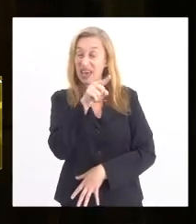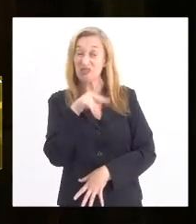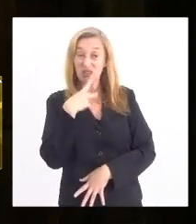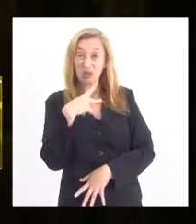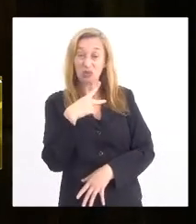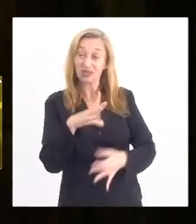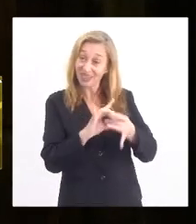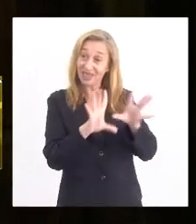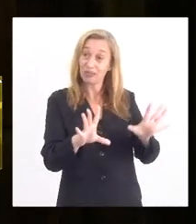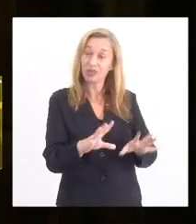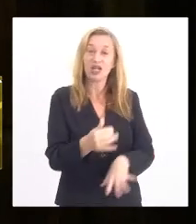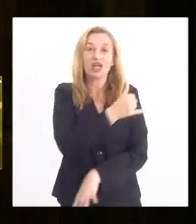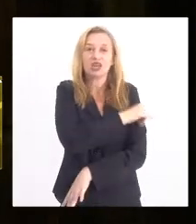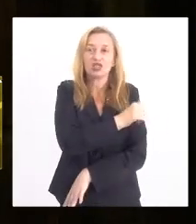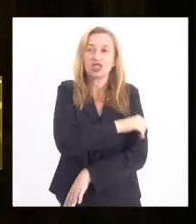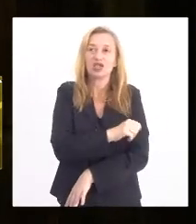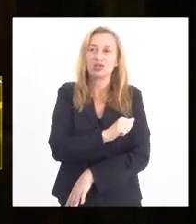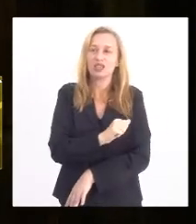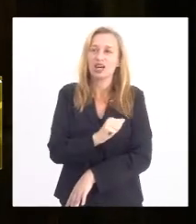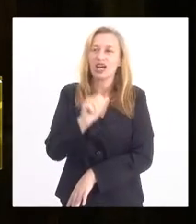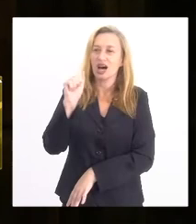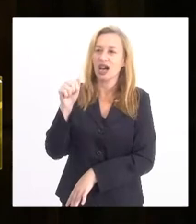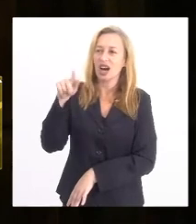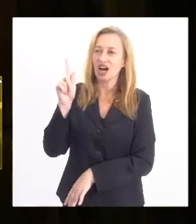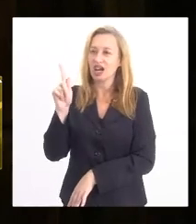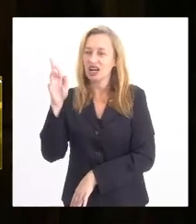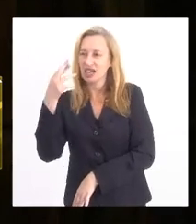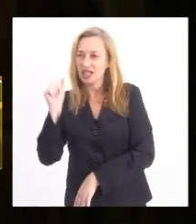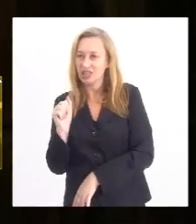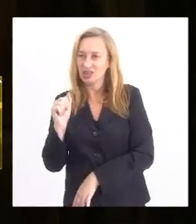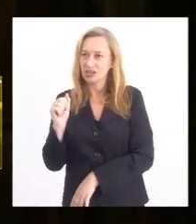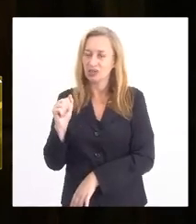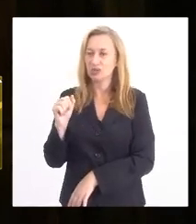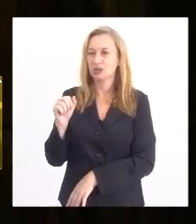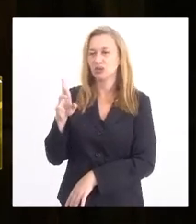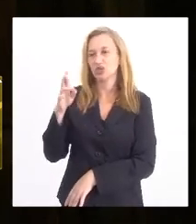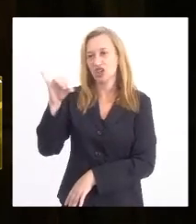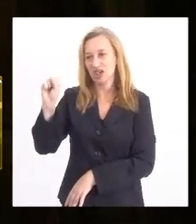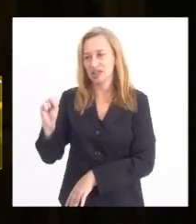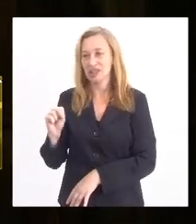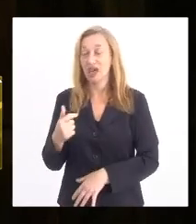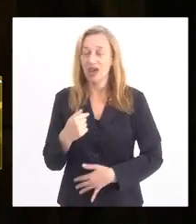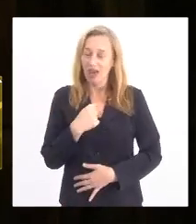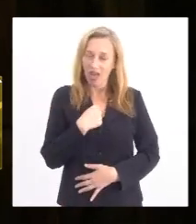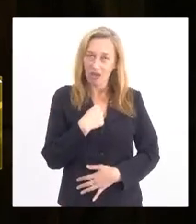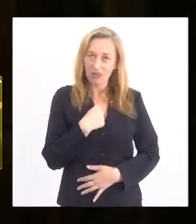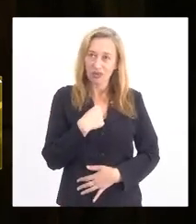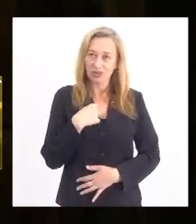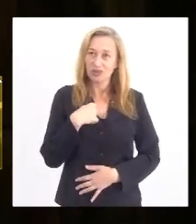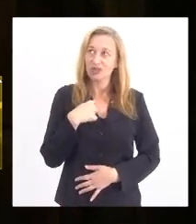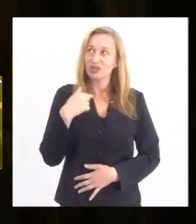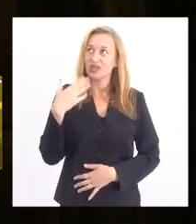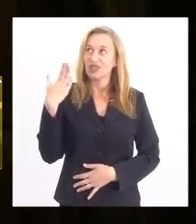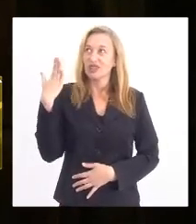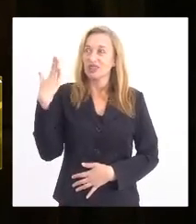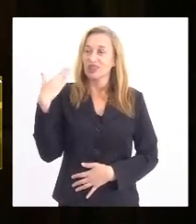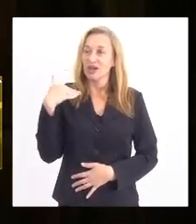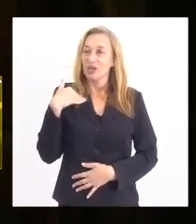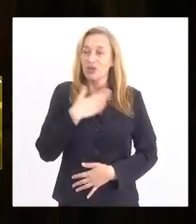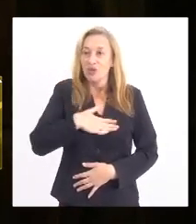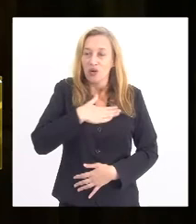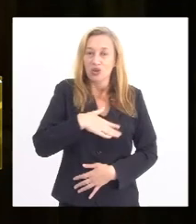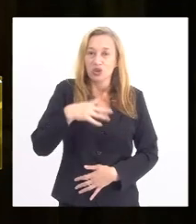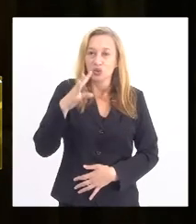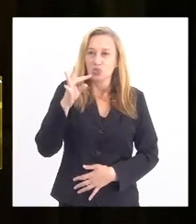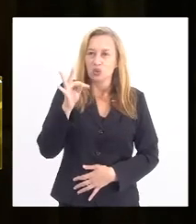está sendo feito Rio de Janeiro e Angra dos Reis Olá eu sou fã do Turismo Náutico